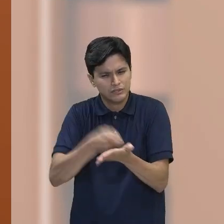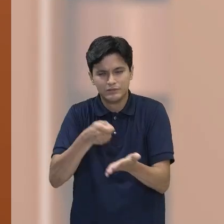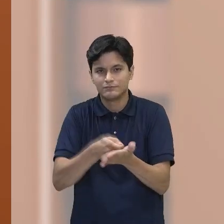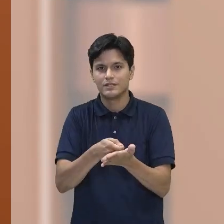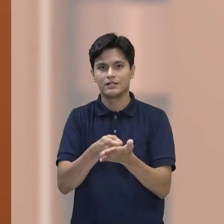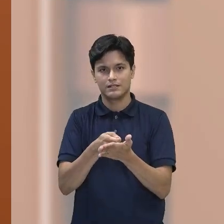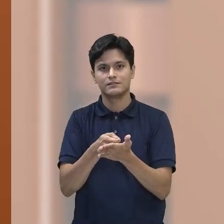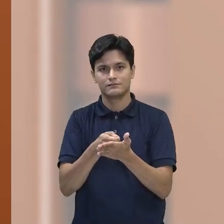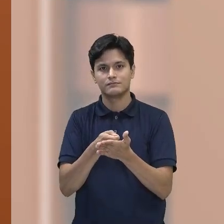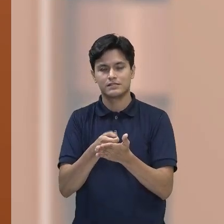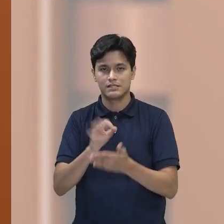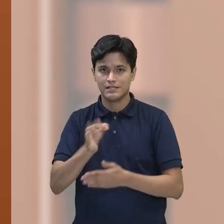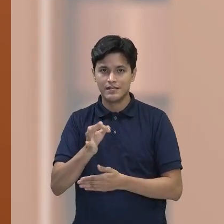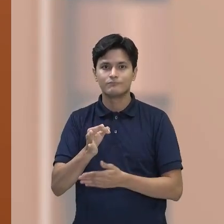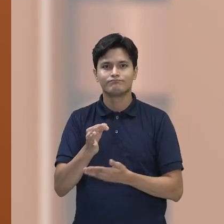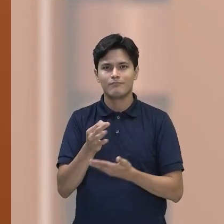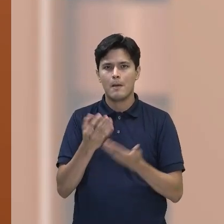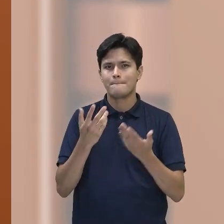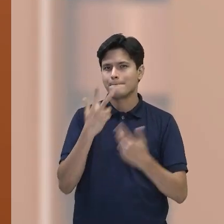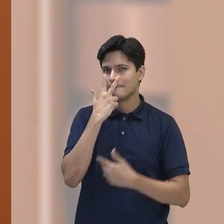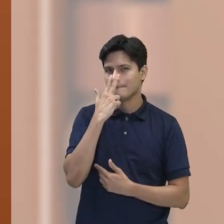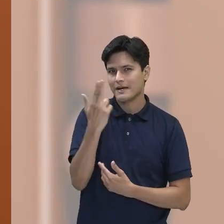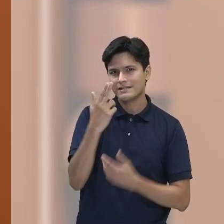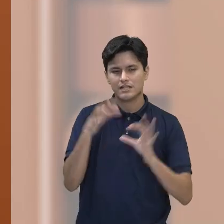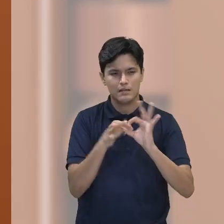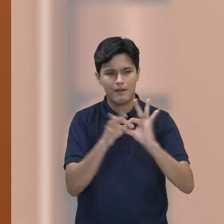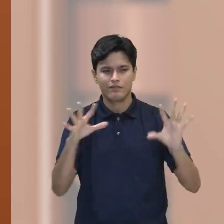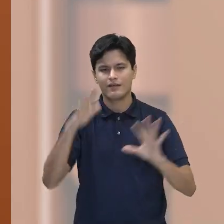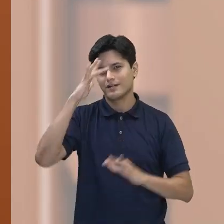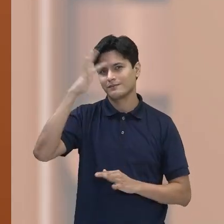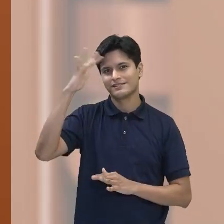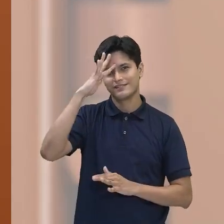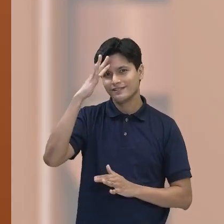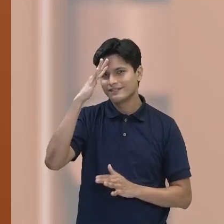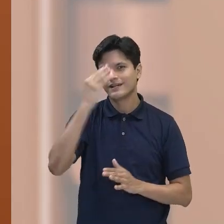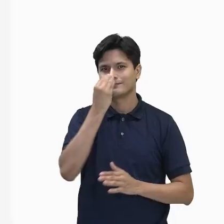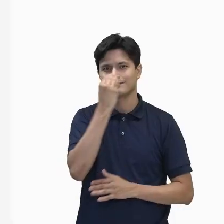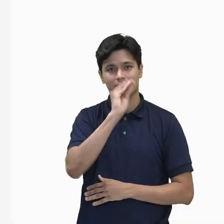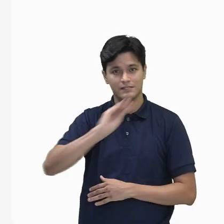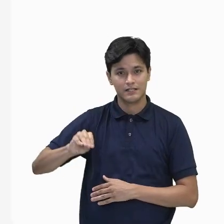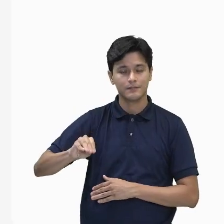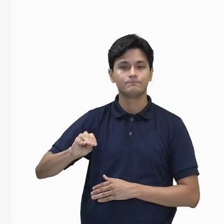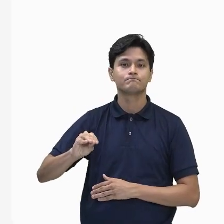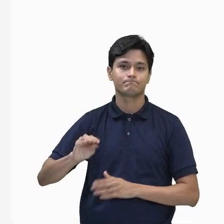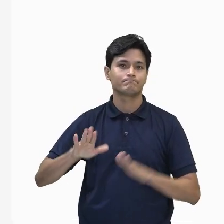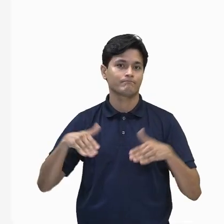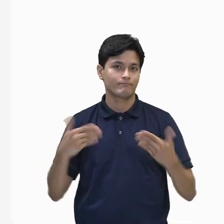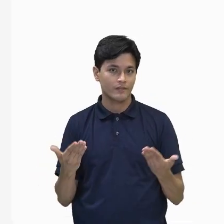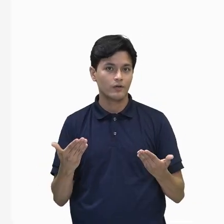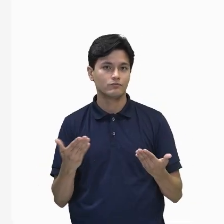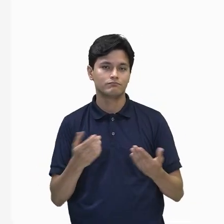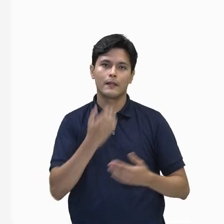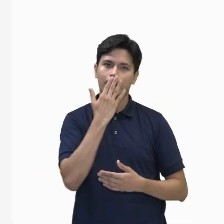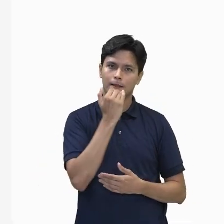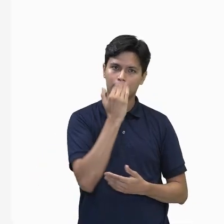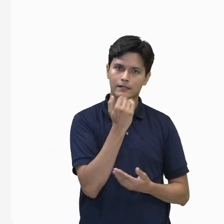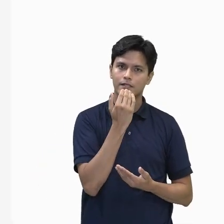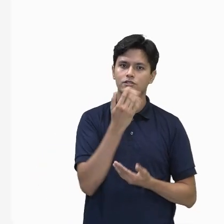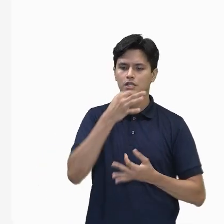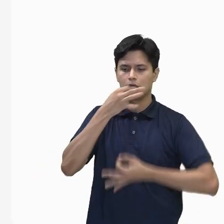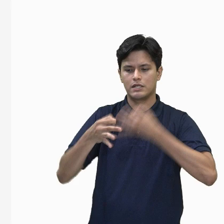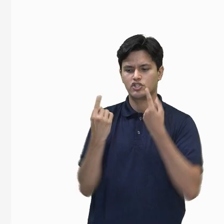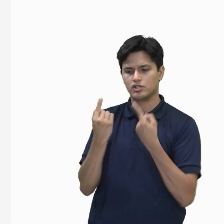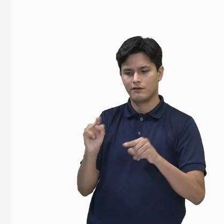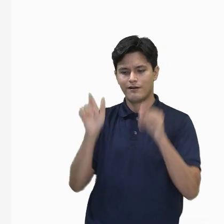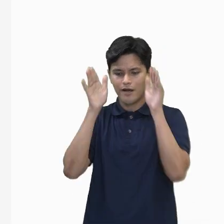pensar. Perfeito, então? Então, esse tipo de antropocentrismo é que Nietzsche vai fazer a crítica. Ele